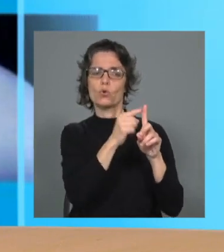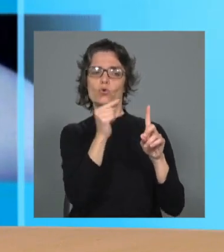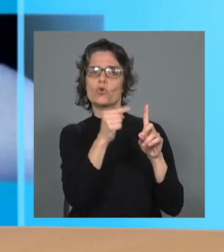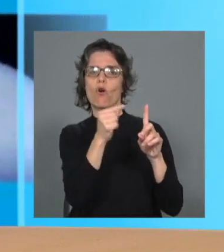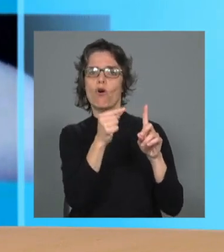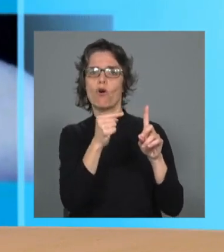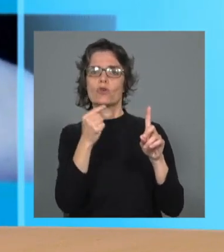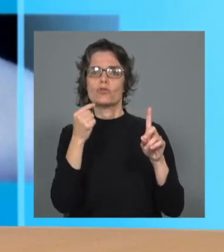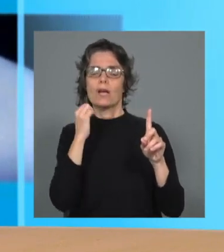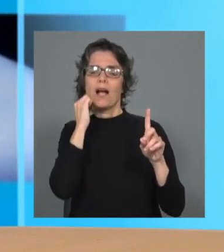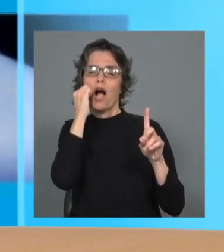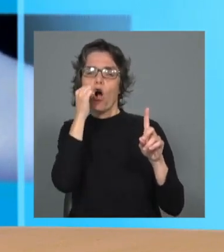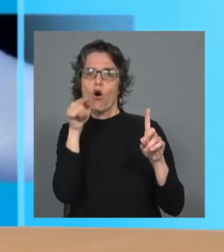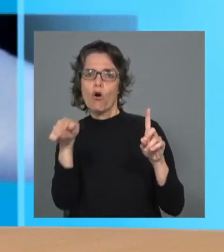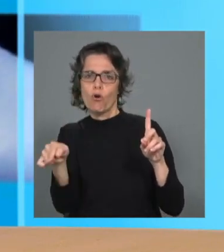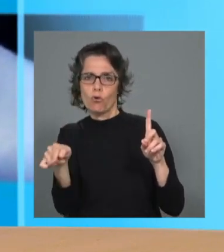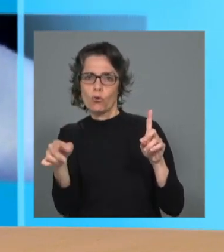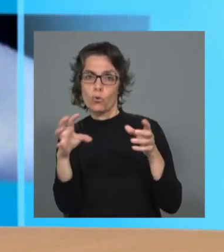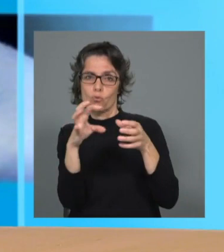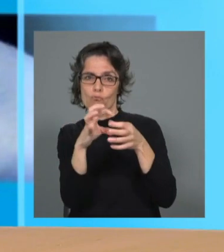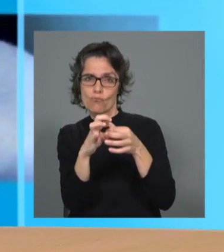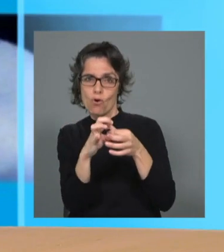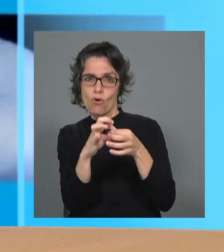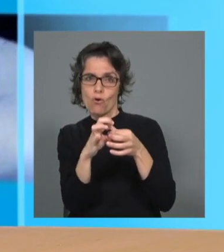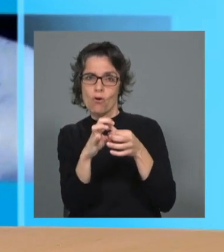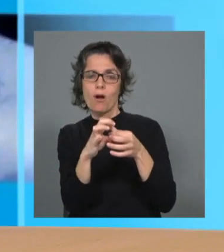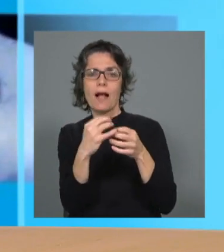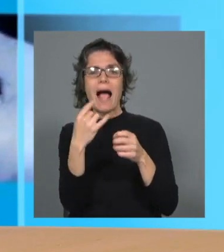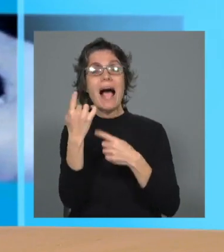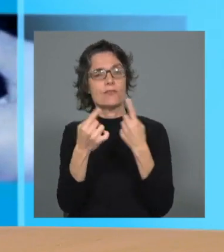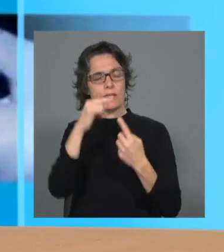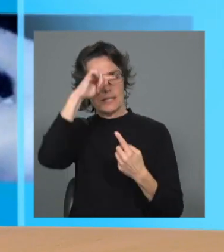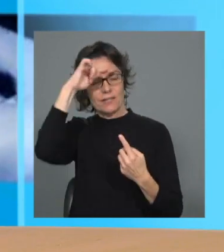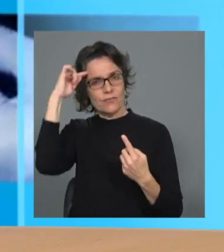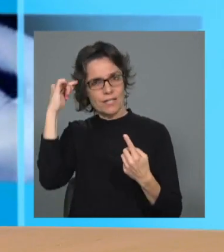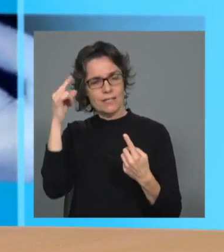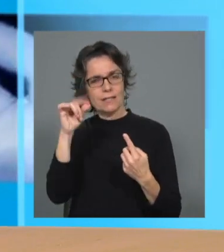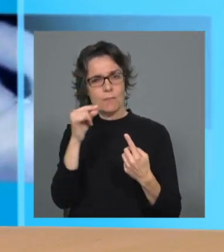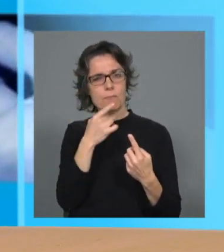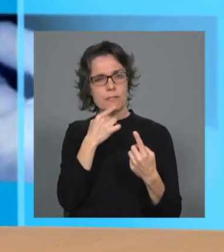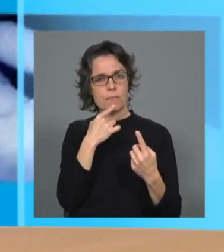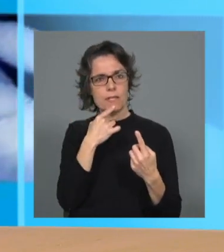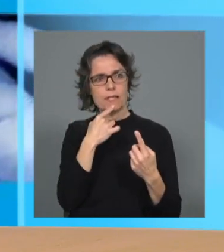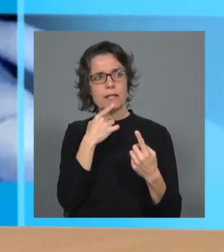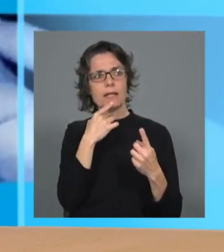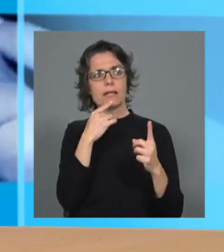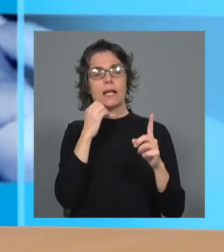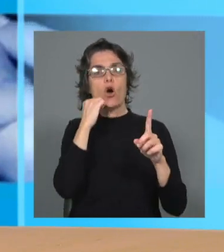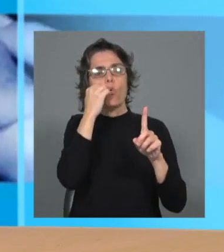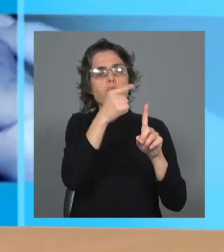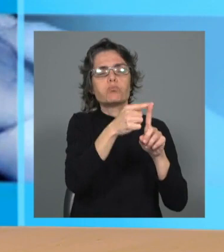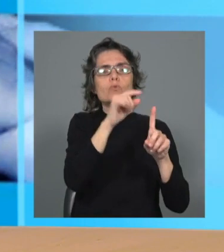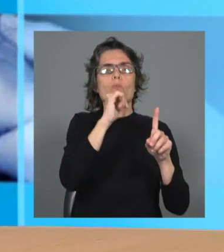facilmente à dor e muitas vezes é difícil compreender a ressurreição se não a vivermos de facto